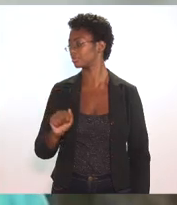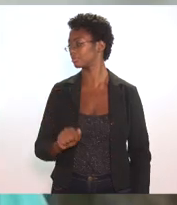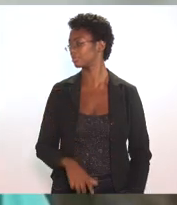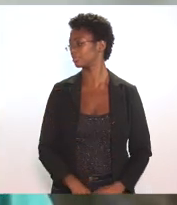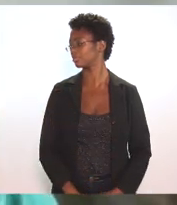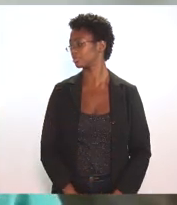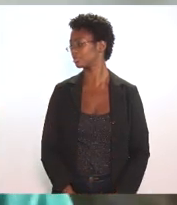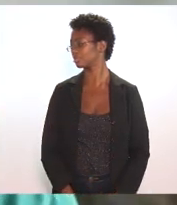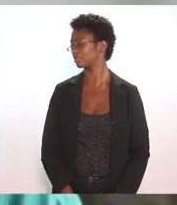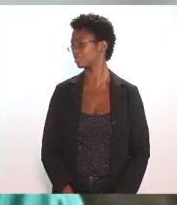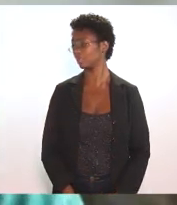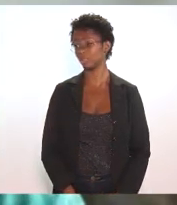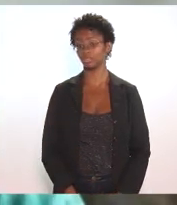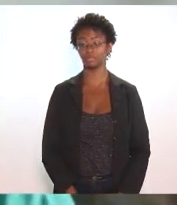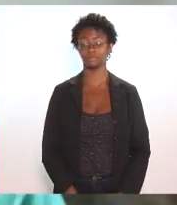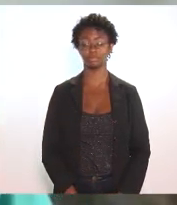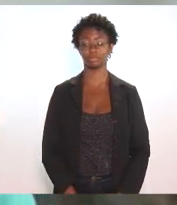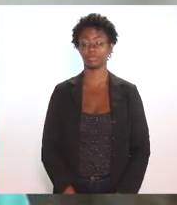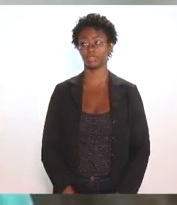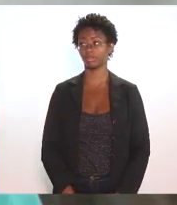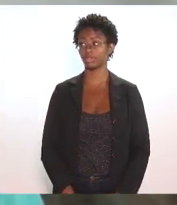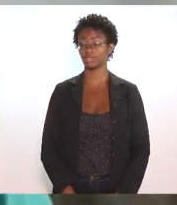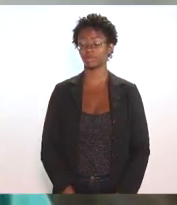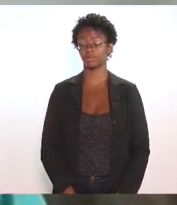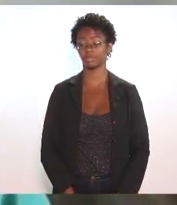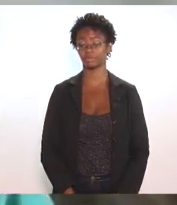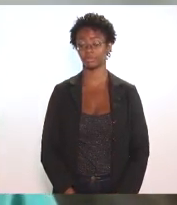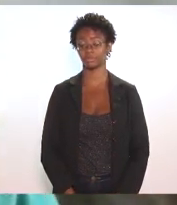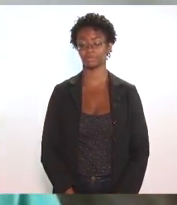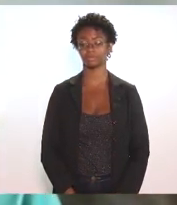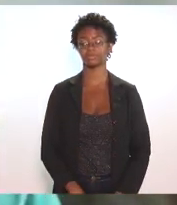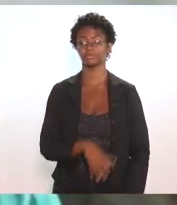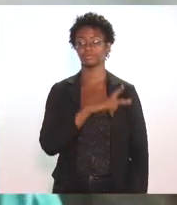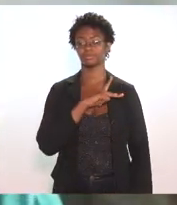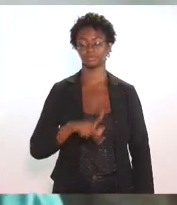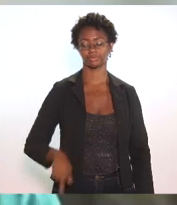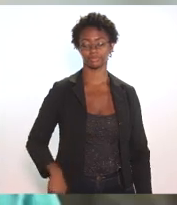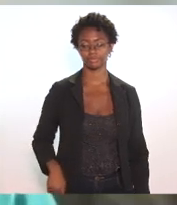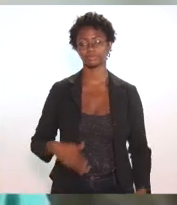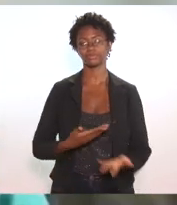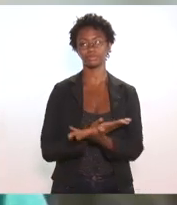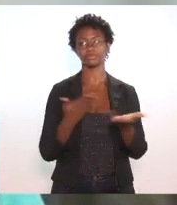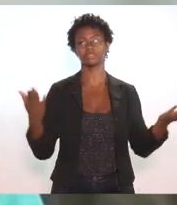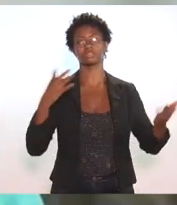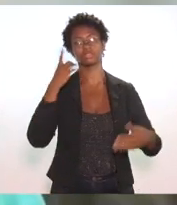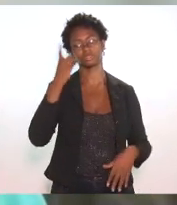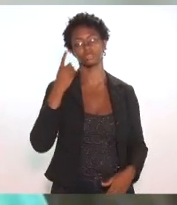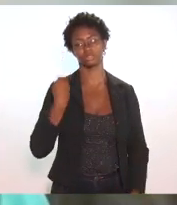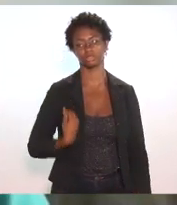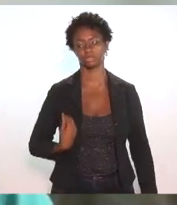senhoras deputadas presentes, senhores deputados.